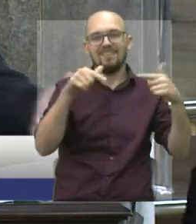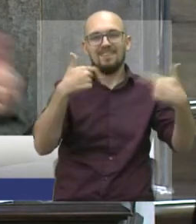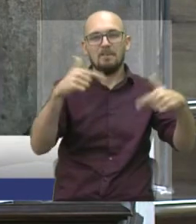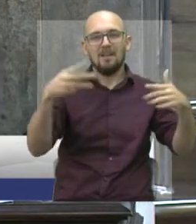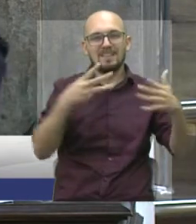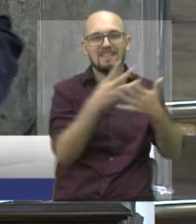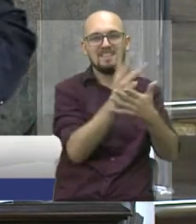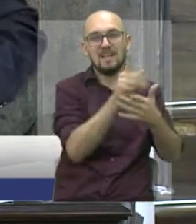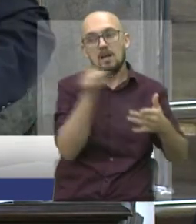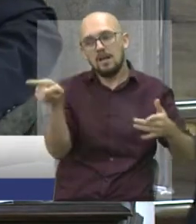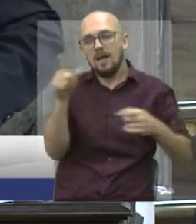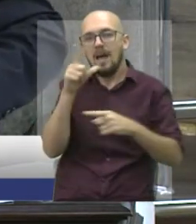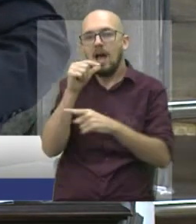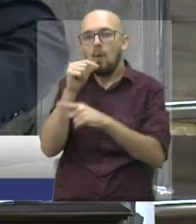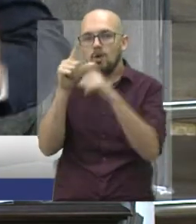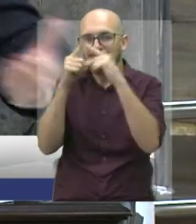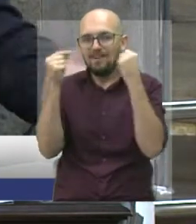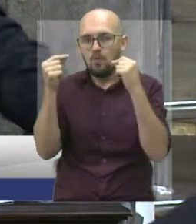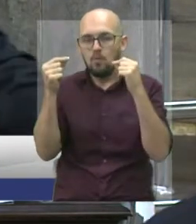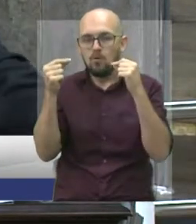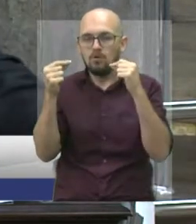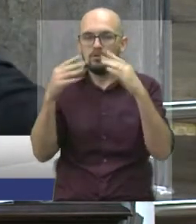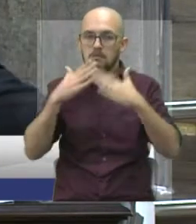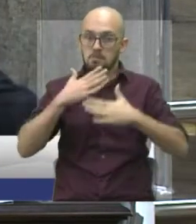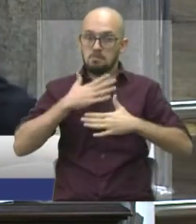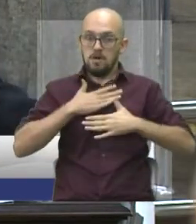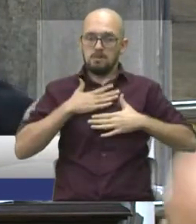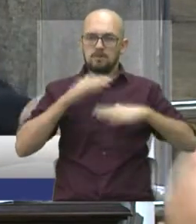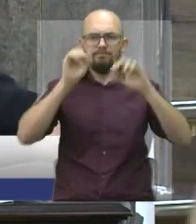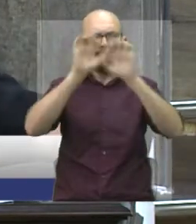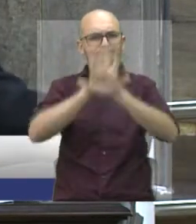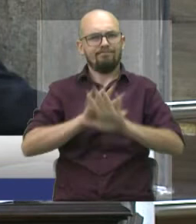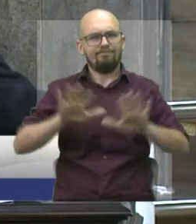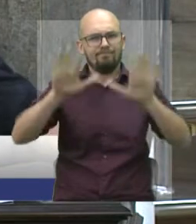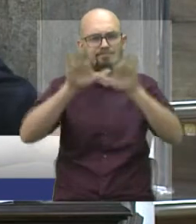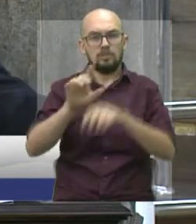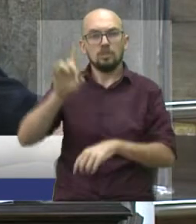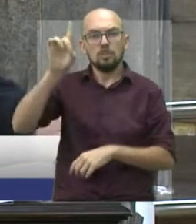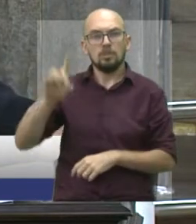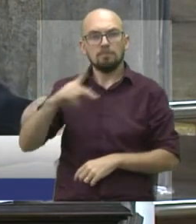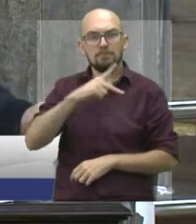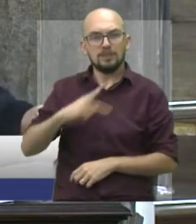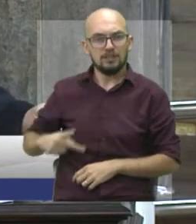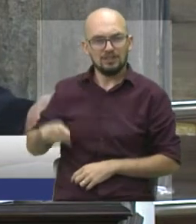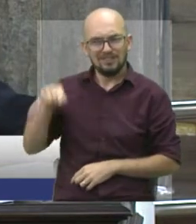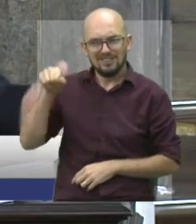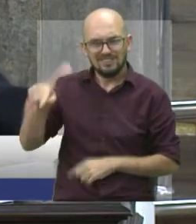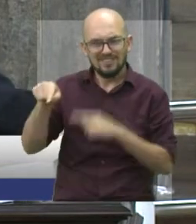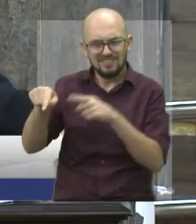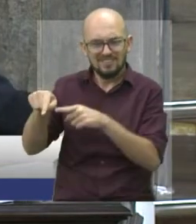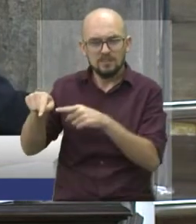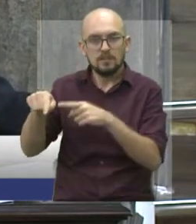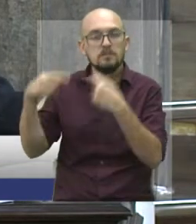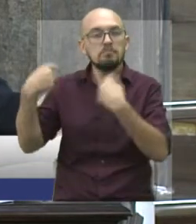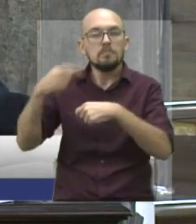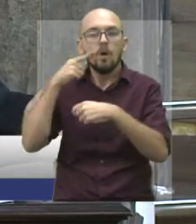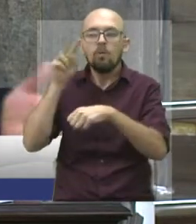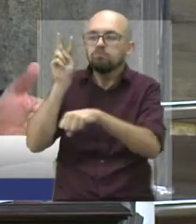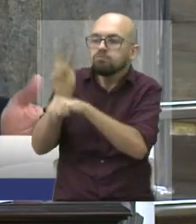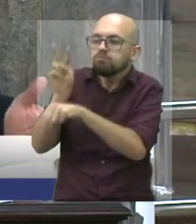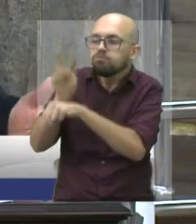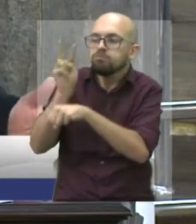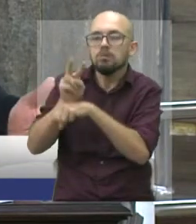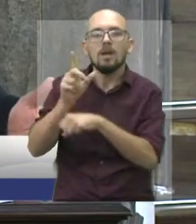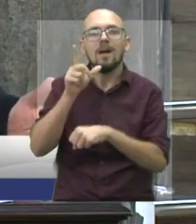Então, para mim, causa muita estranheza o diretor-presidente, que tem que fiscalizar a Águas